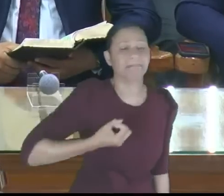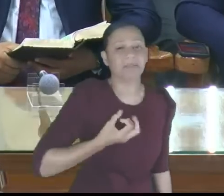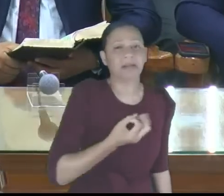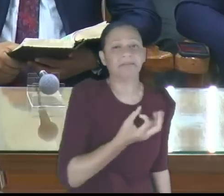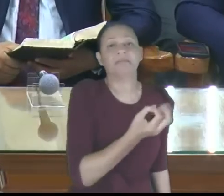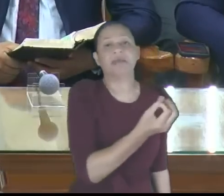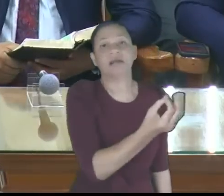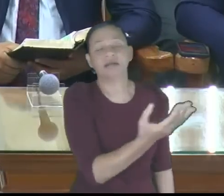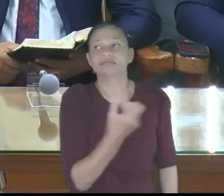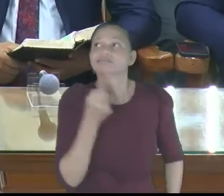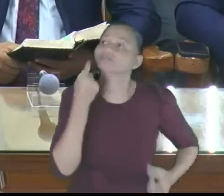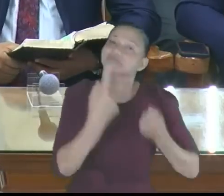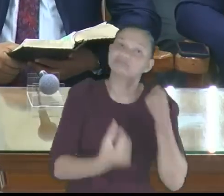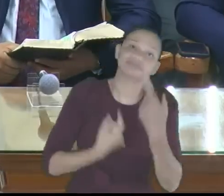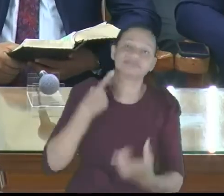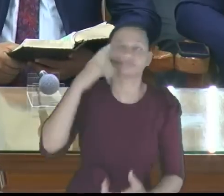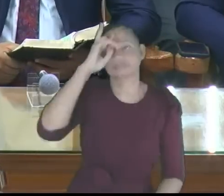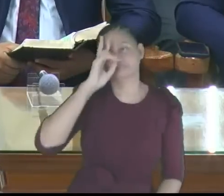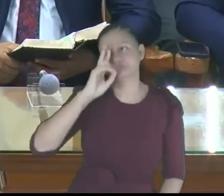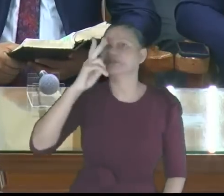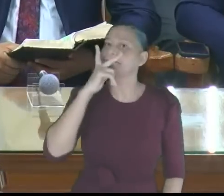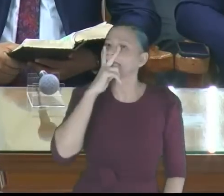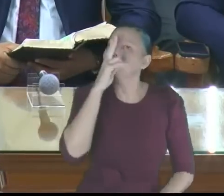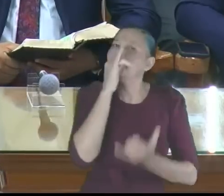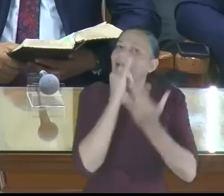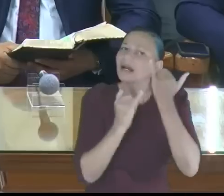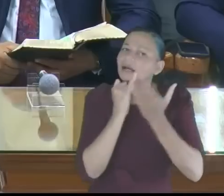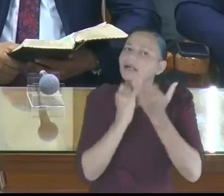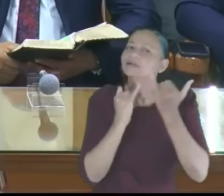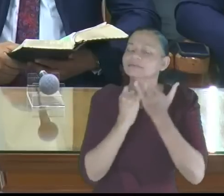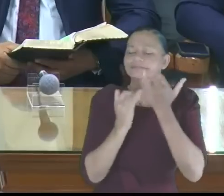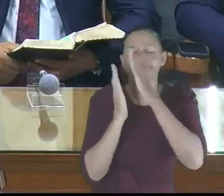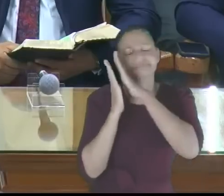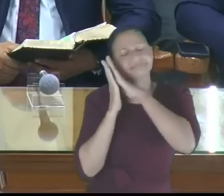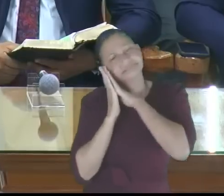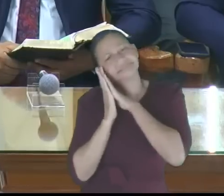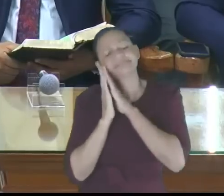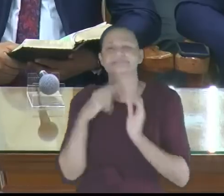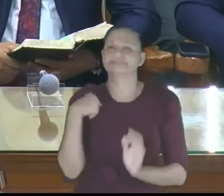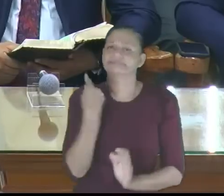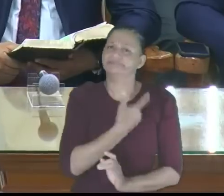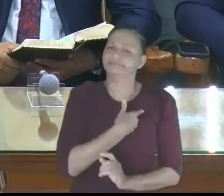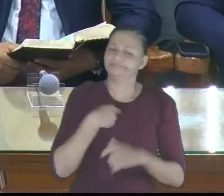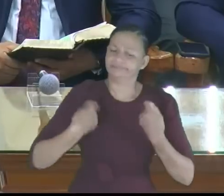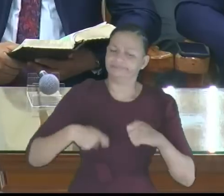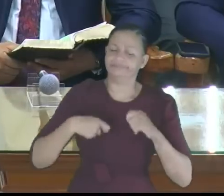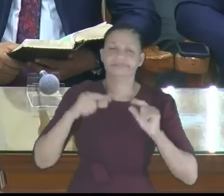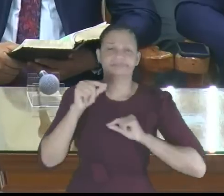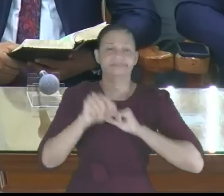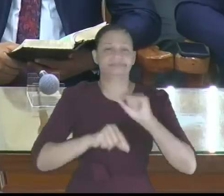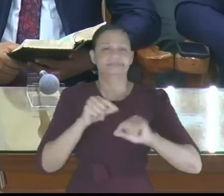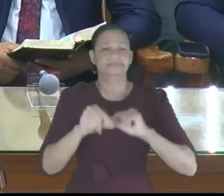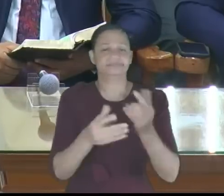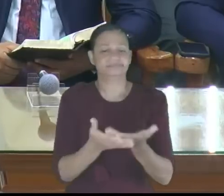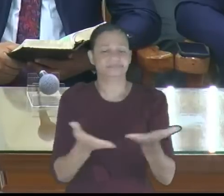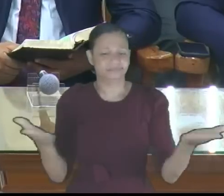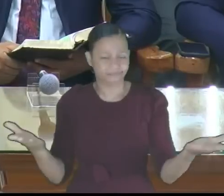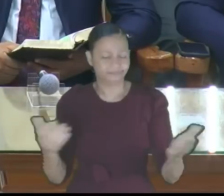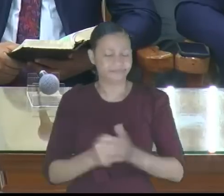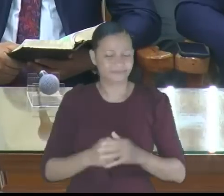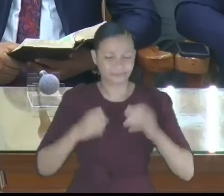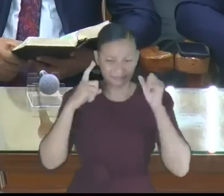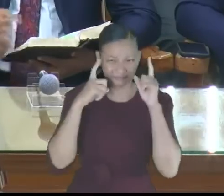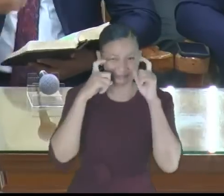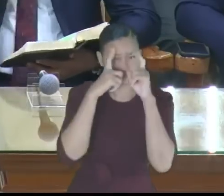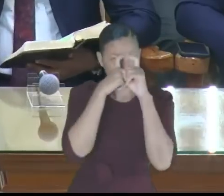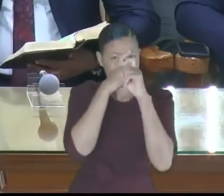E muitas vezes o Senhor parece que está dormindo. Mas o que é que nós devemos fazer nas dificuldades,